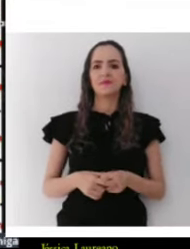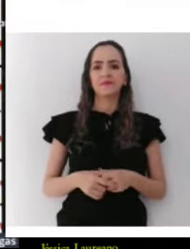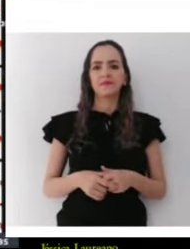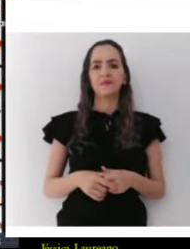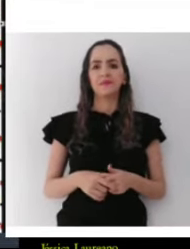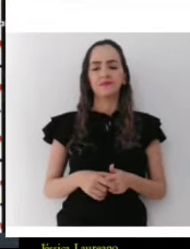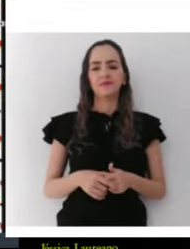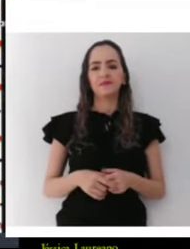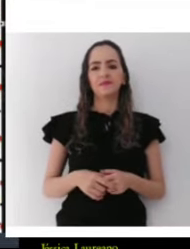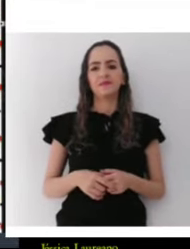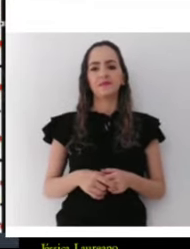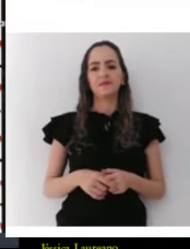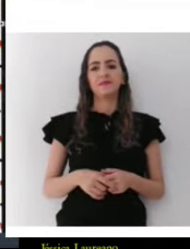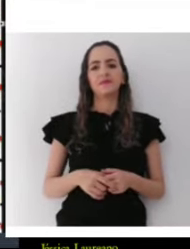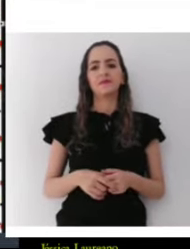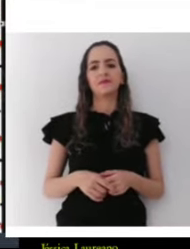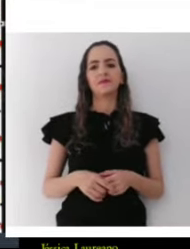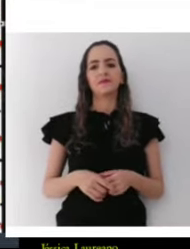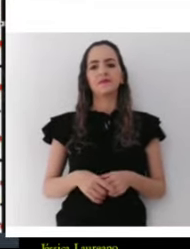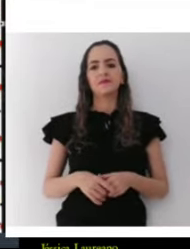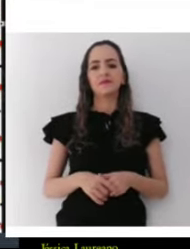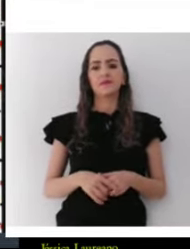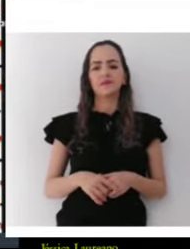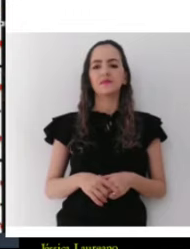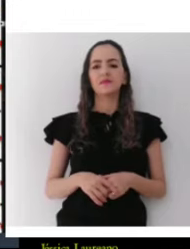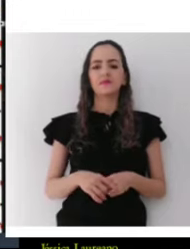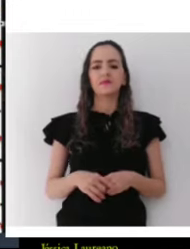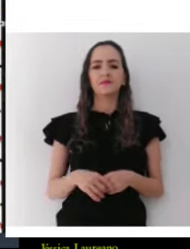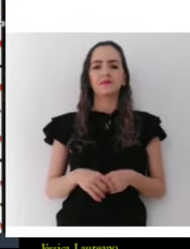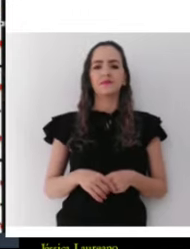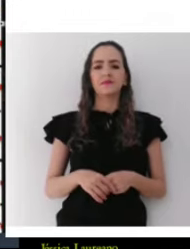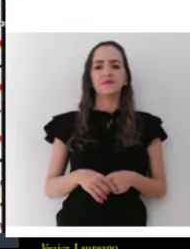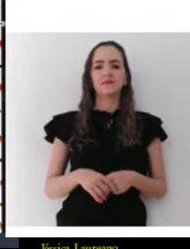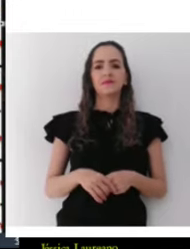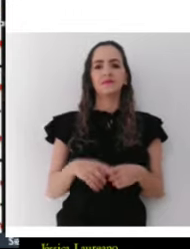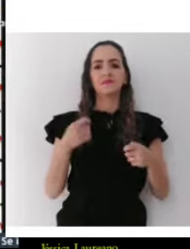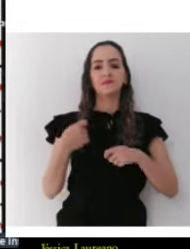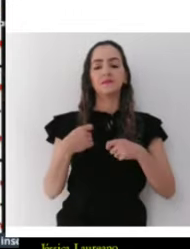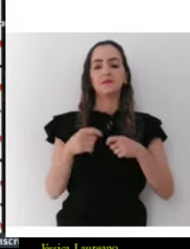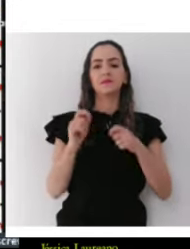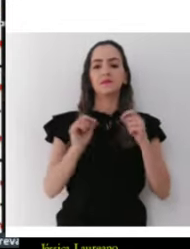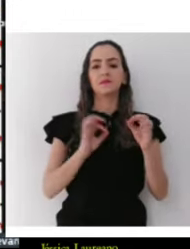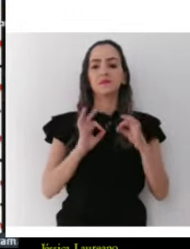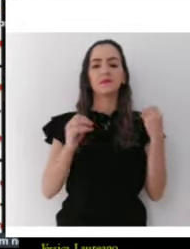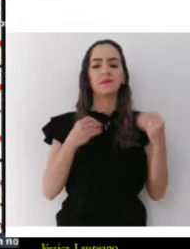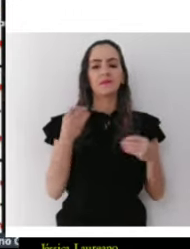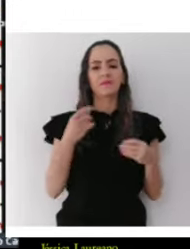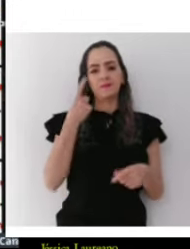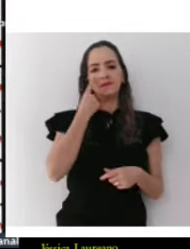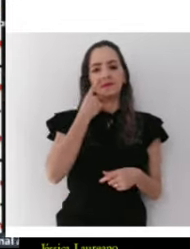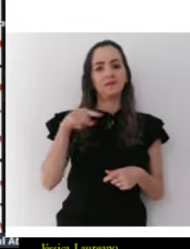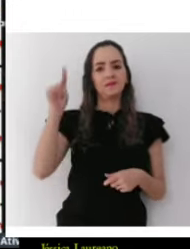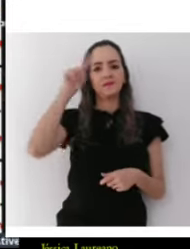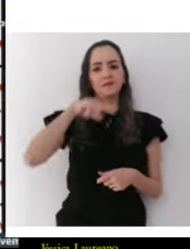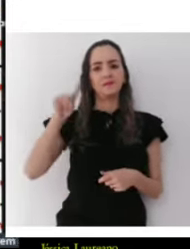lá embaixo da chave, circula aí a chave, Caio, lá na conta de divisão a chave, para as crianças